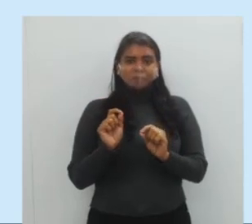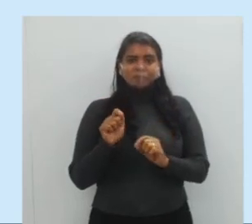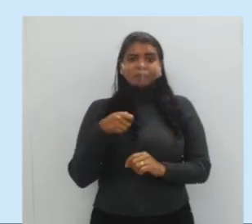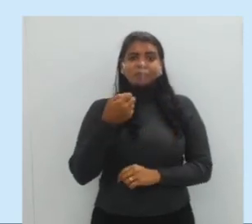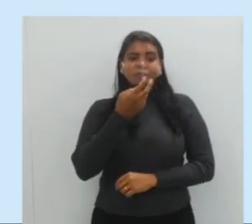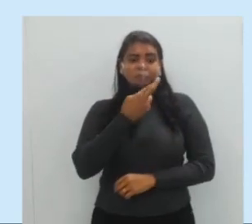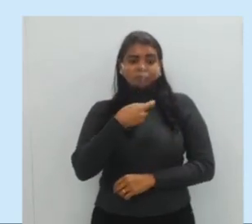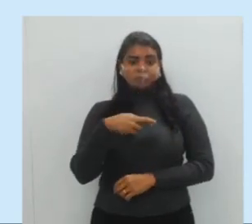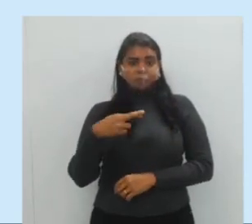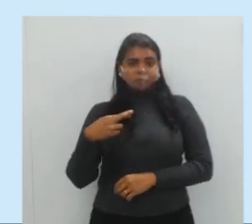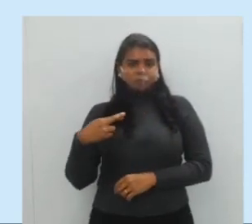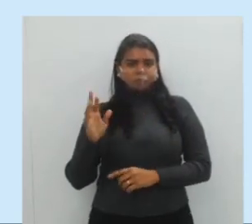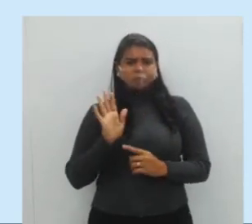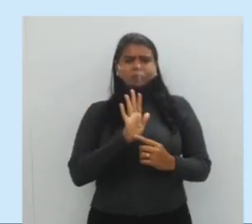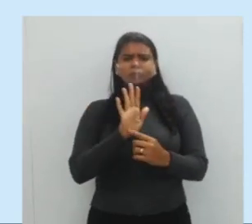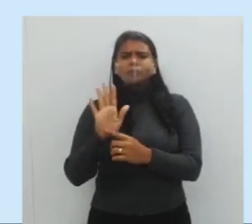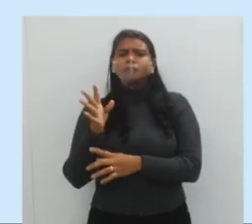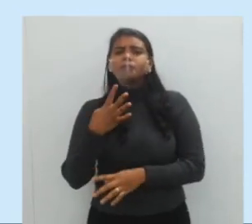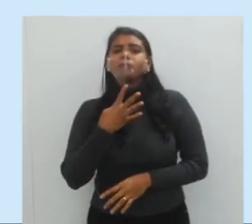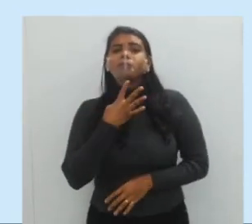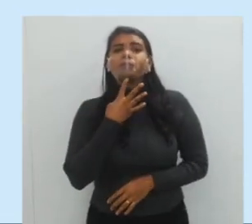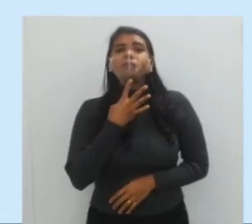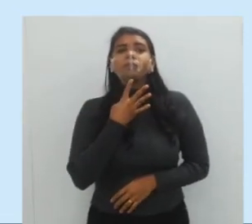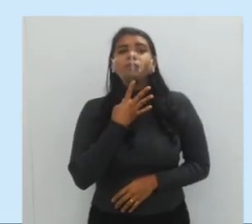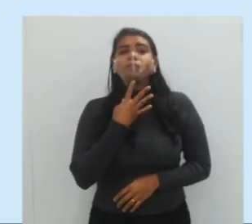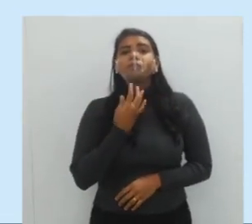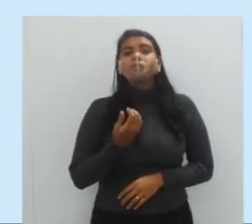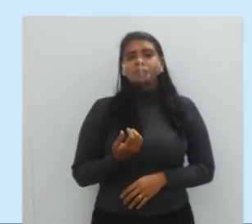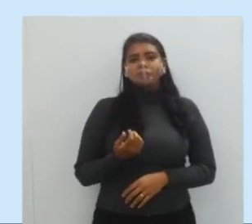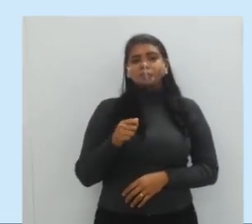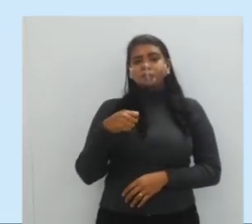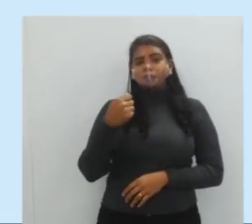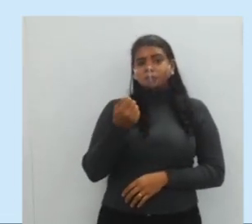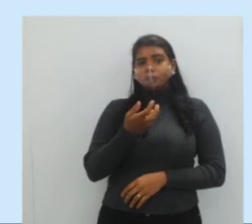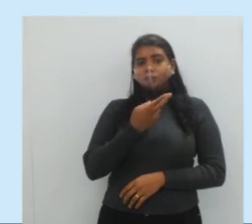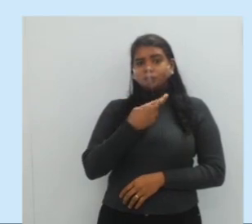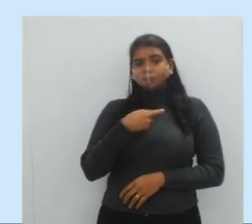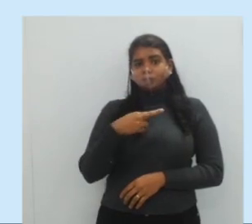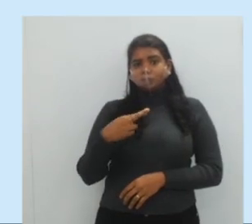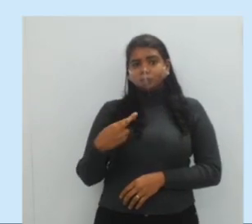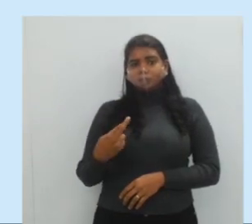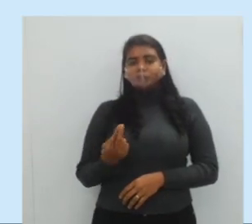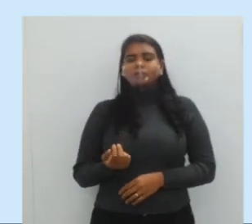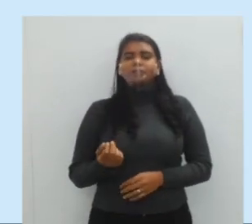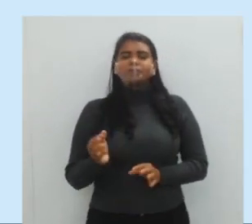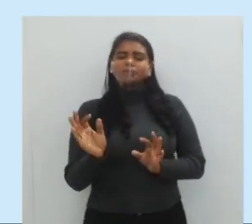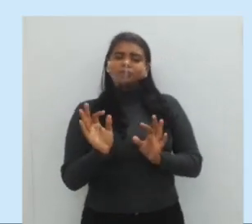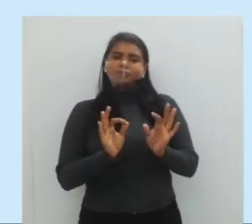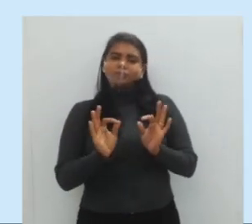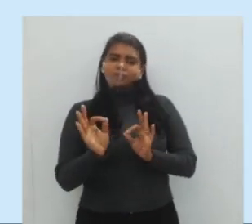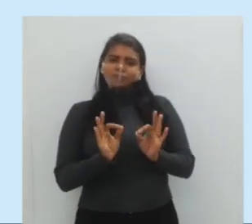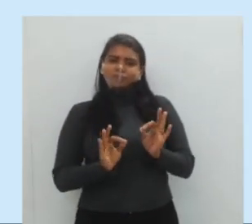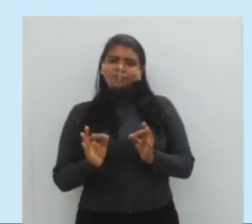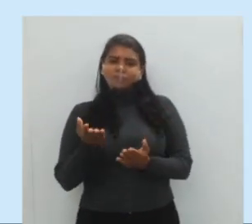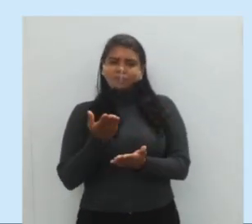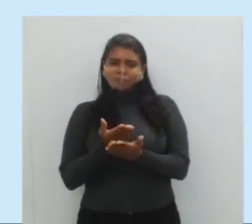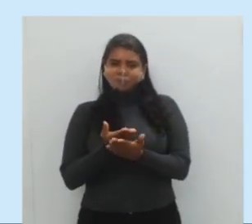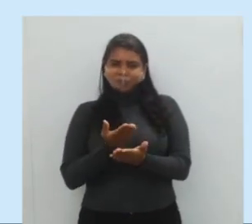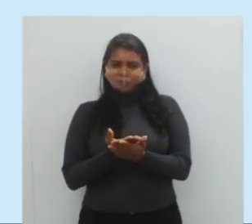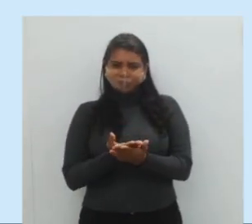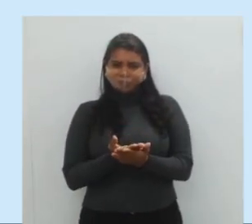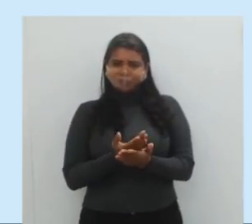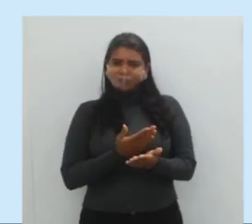símbolo, símbolo religioso. Vamos conhecer o símbolo religioso. Então preparem-se para mais